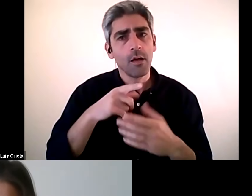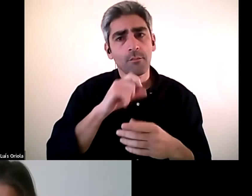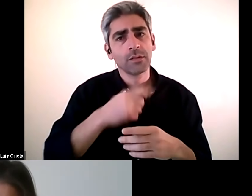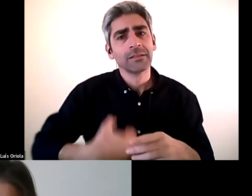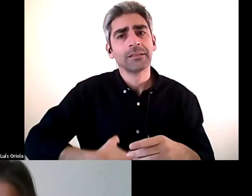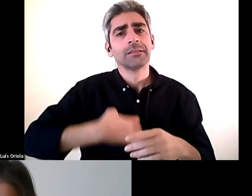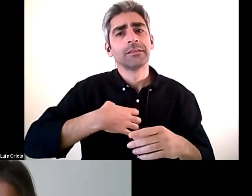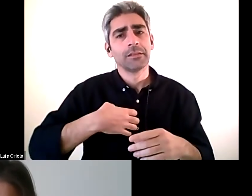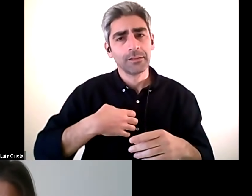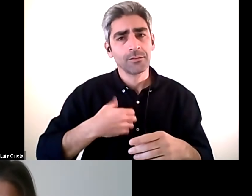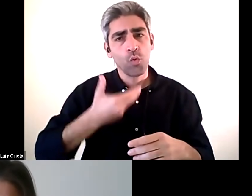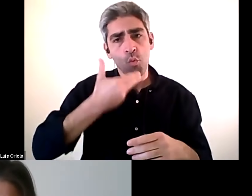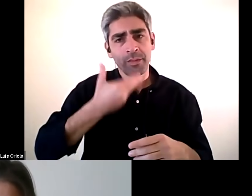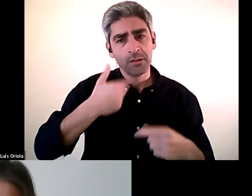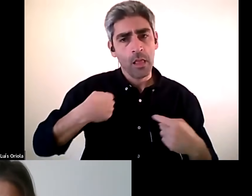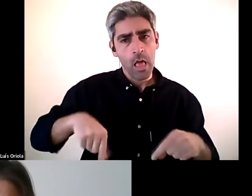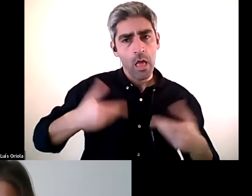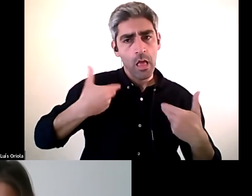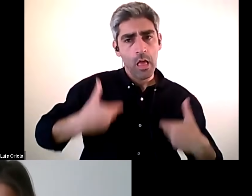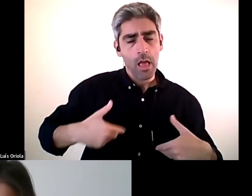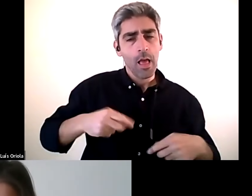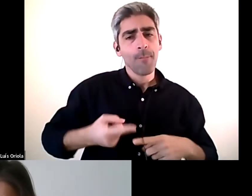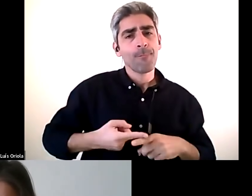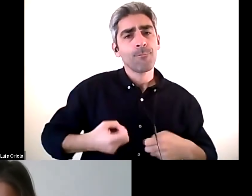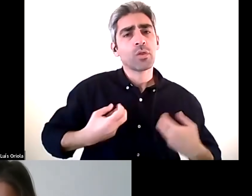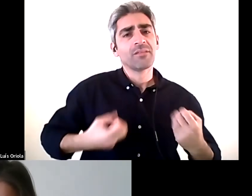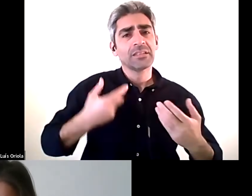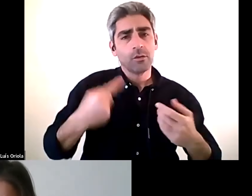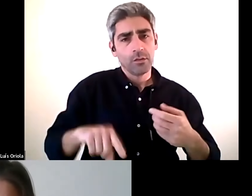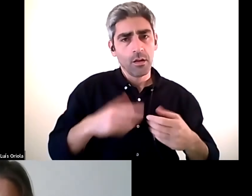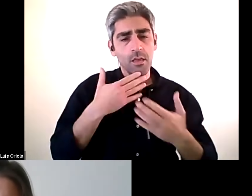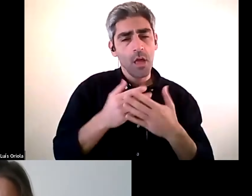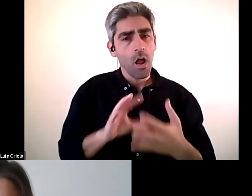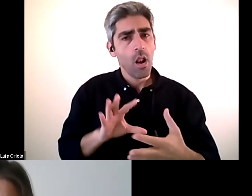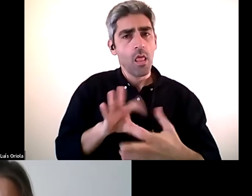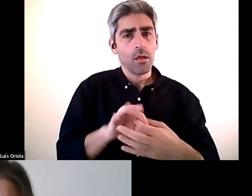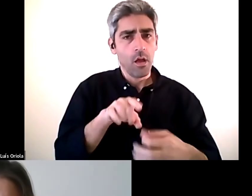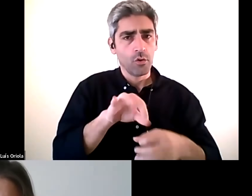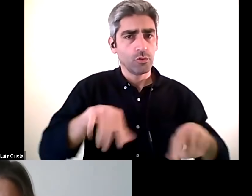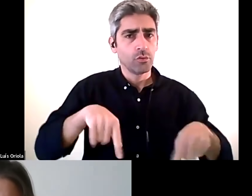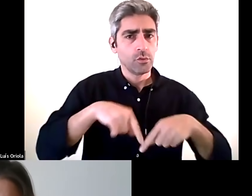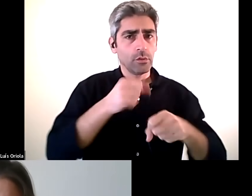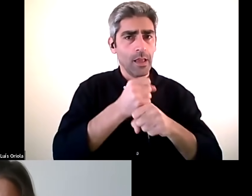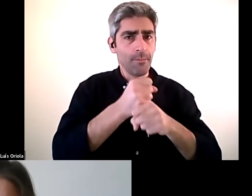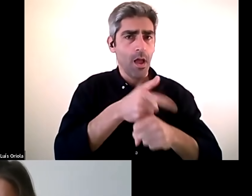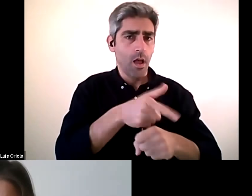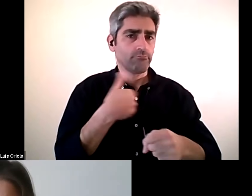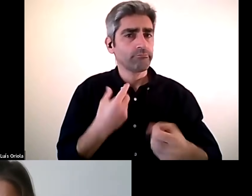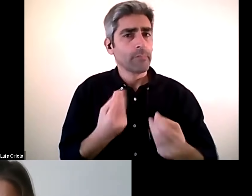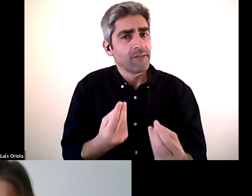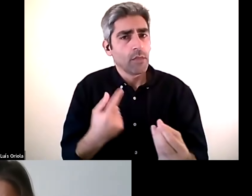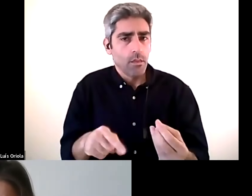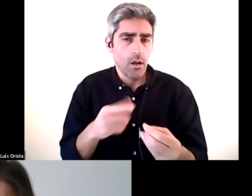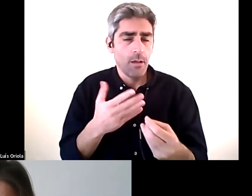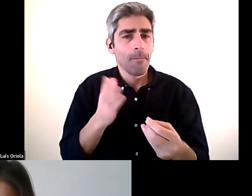sentir-se competente e motivado para se manter ligado àquele local de trabalho. Sim, mais